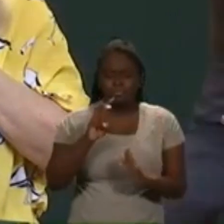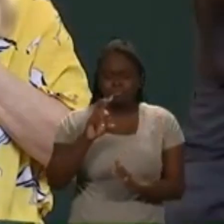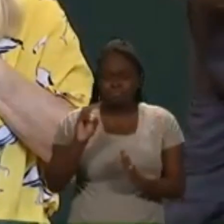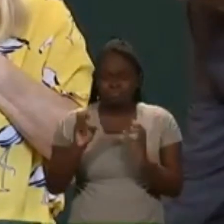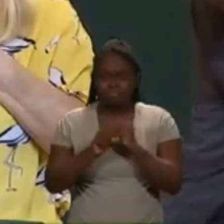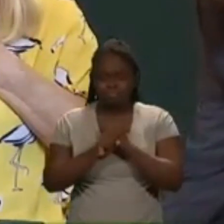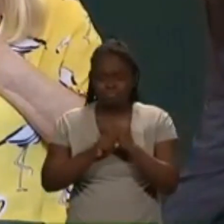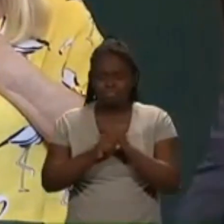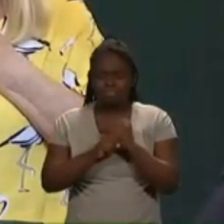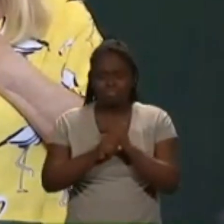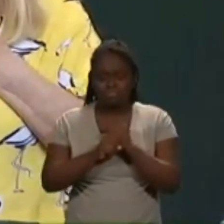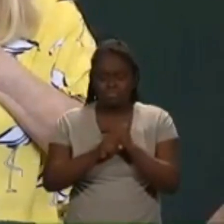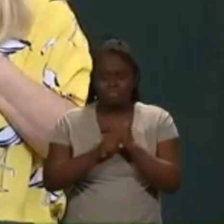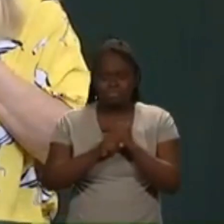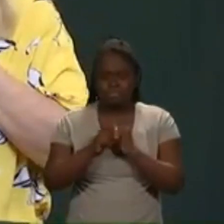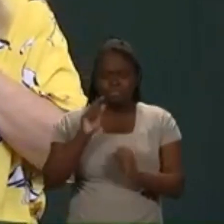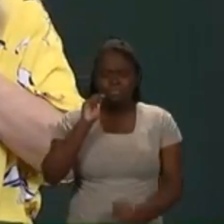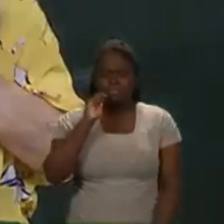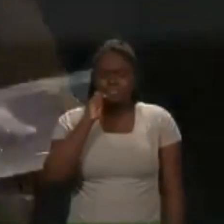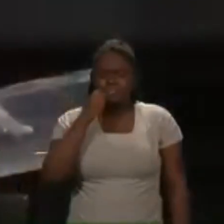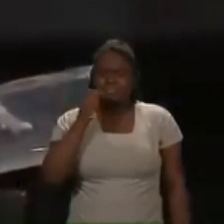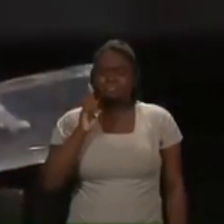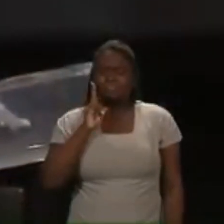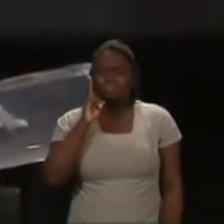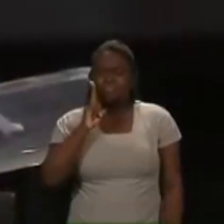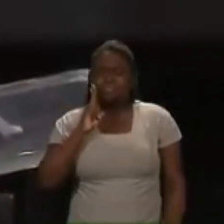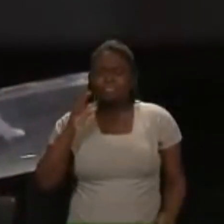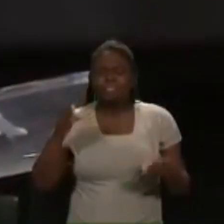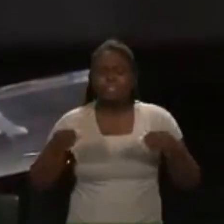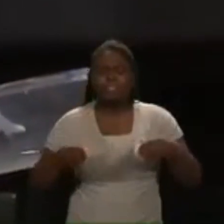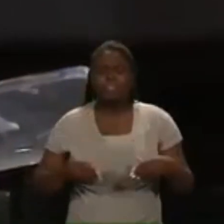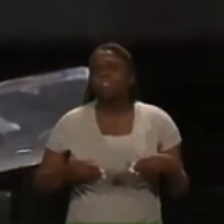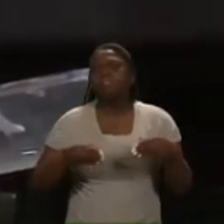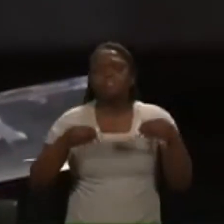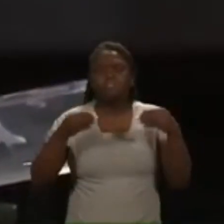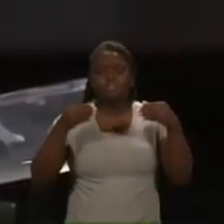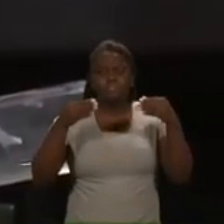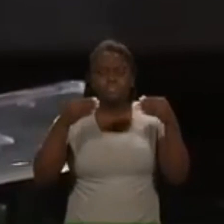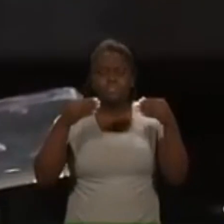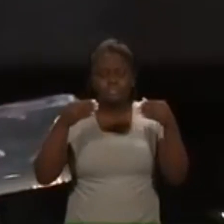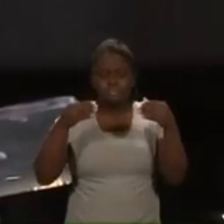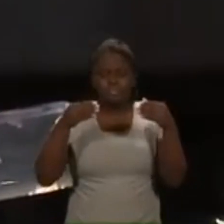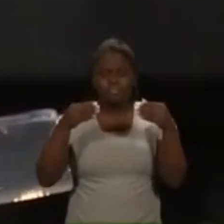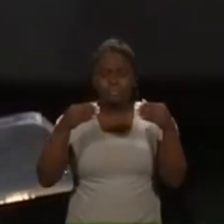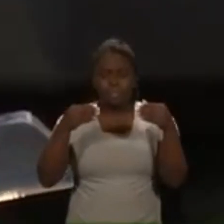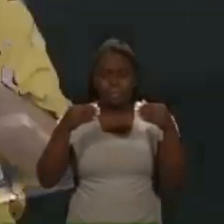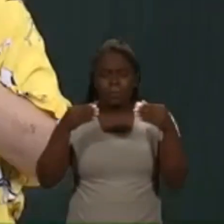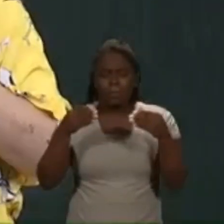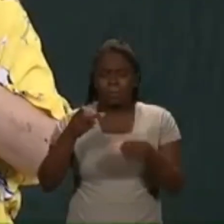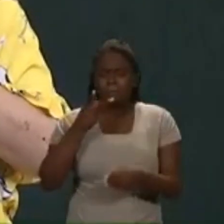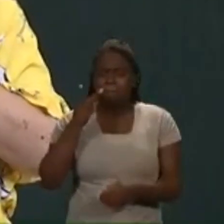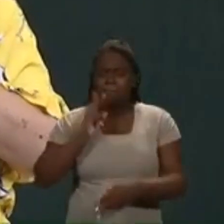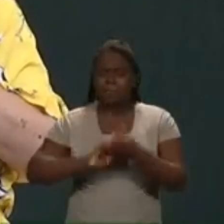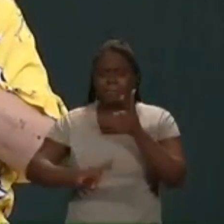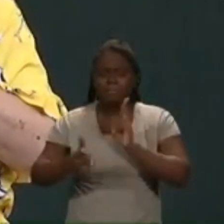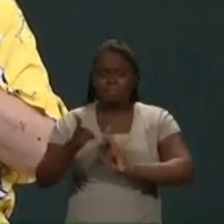levantamos o pão e bebemos o cálice, mas dizendo sempre Ebenezer até